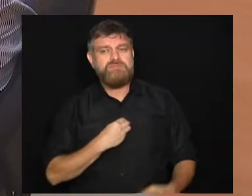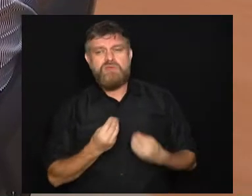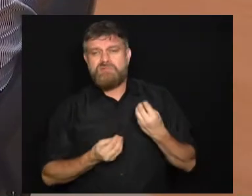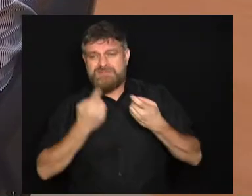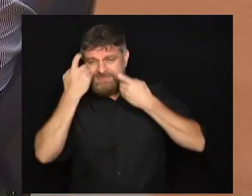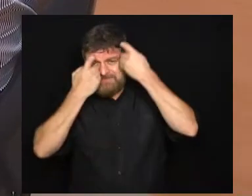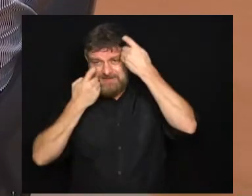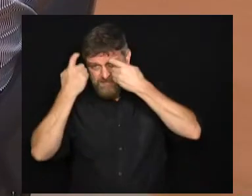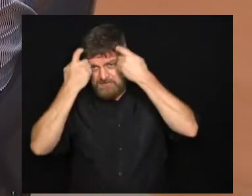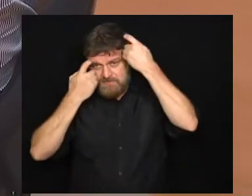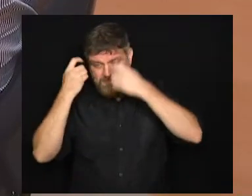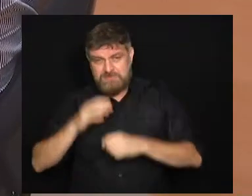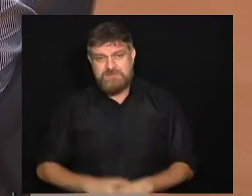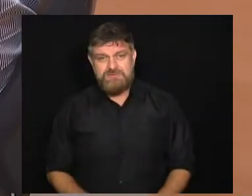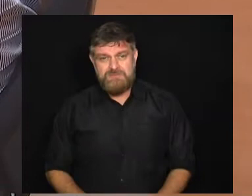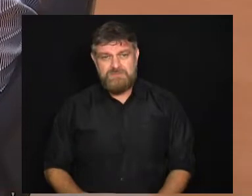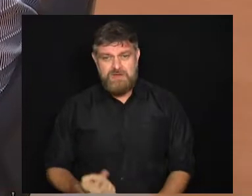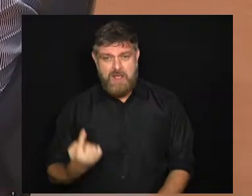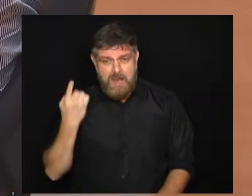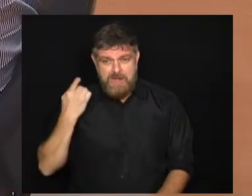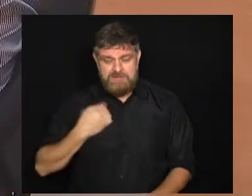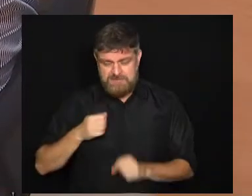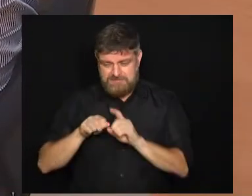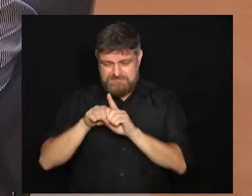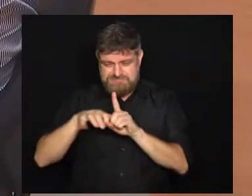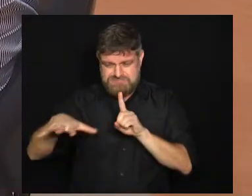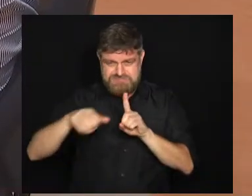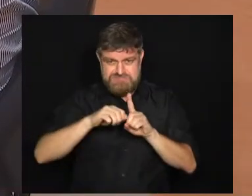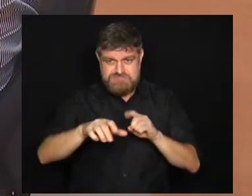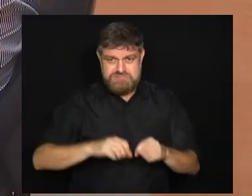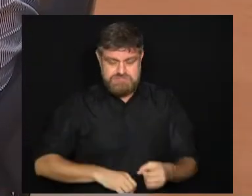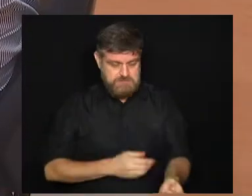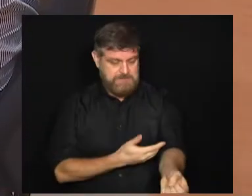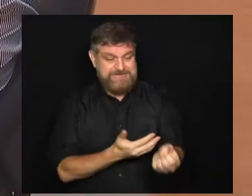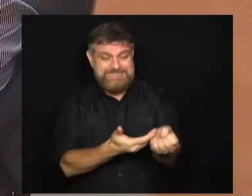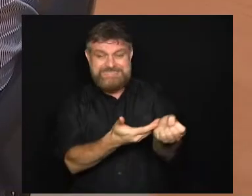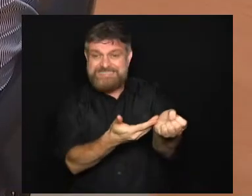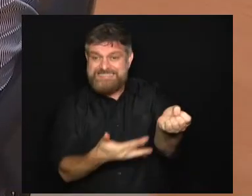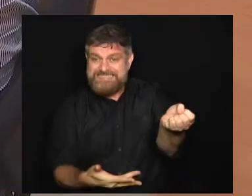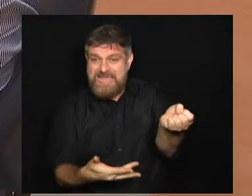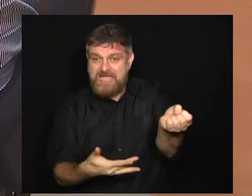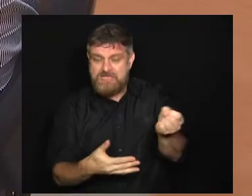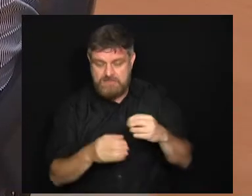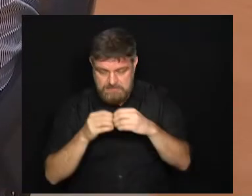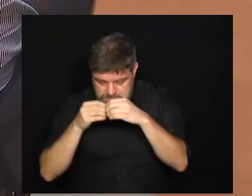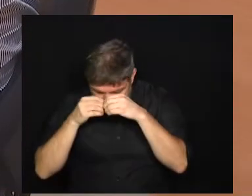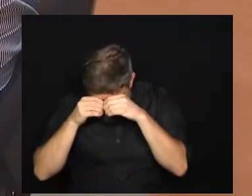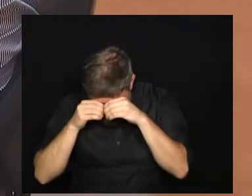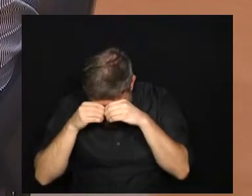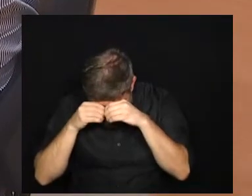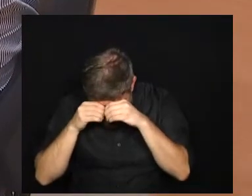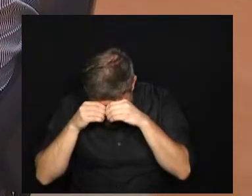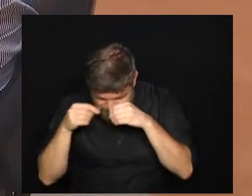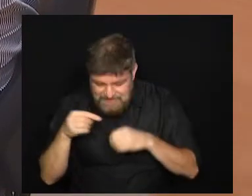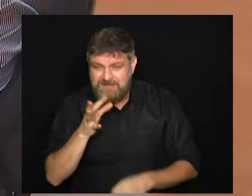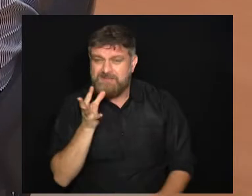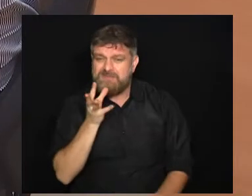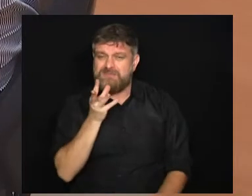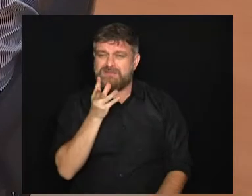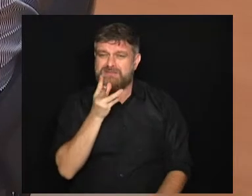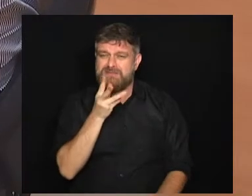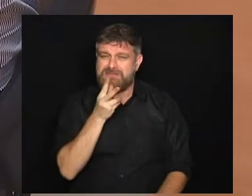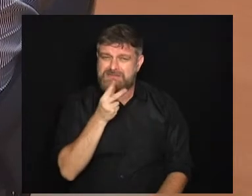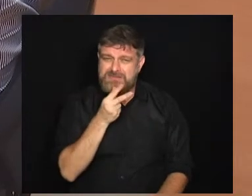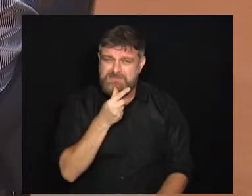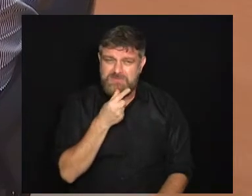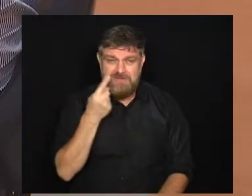quando do auge da epidemia, a gente precisa sempre fazer hemograma dos pacientes, né? E às vezes esses hemogramas demoram muito, a gente